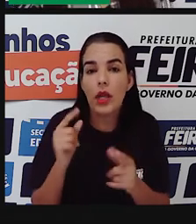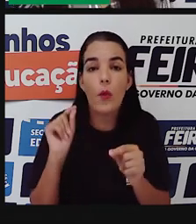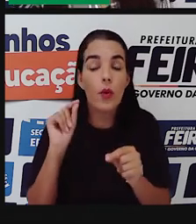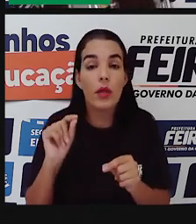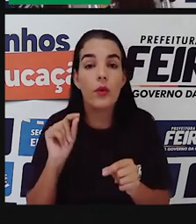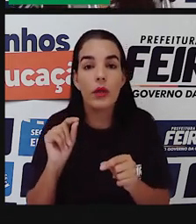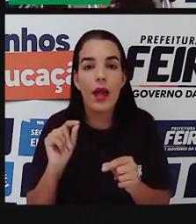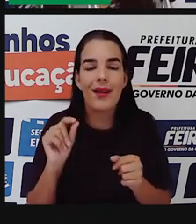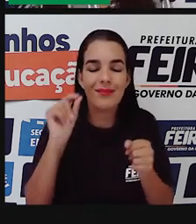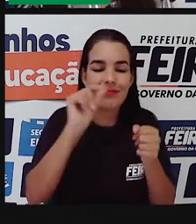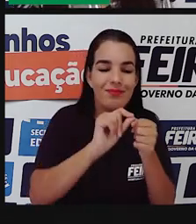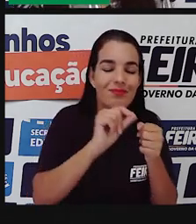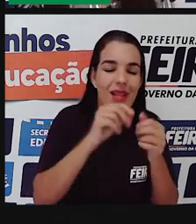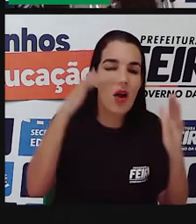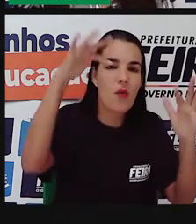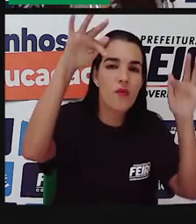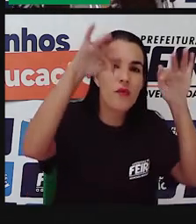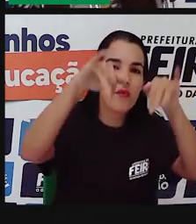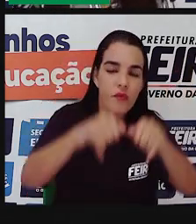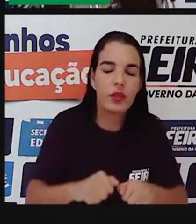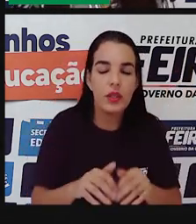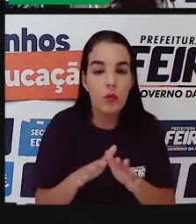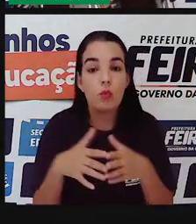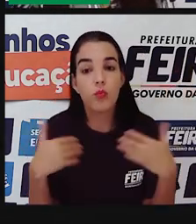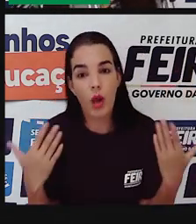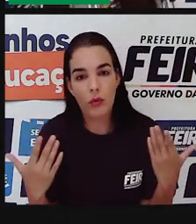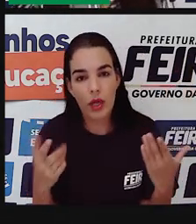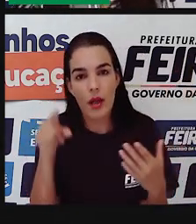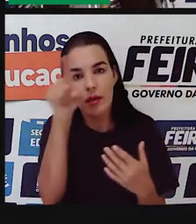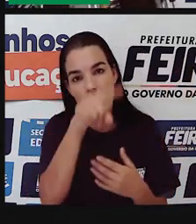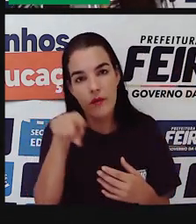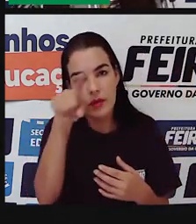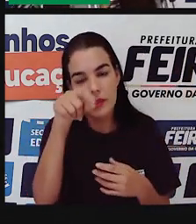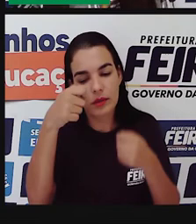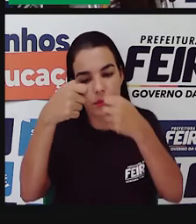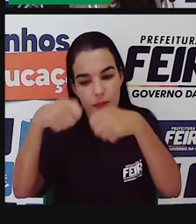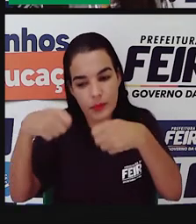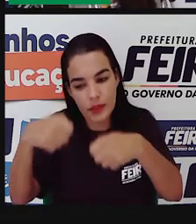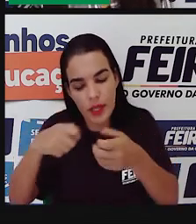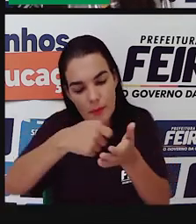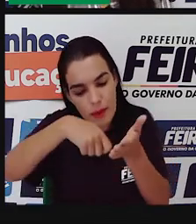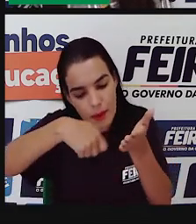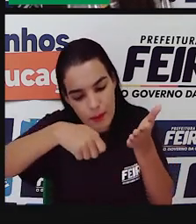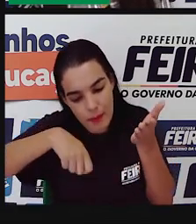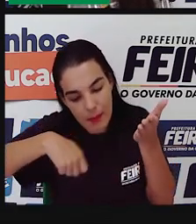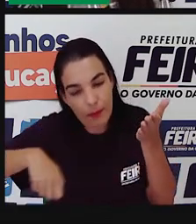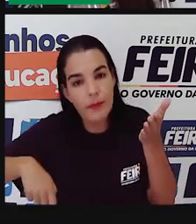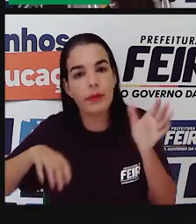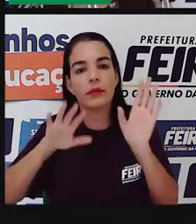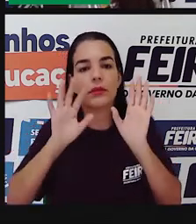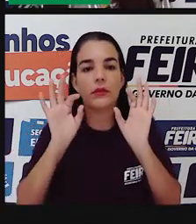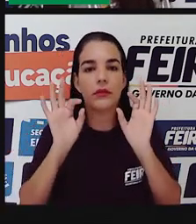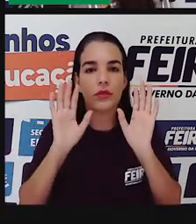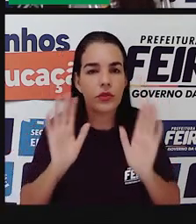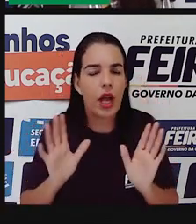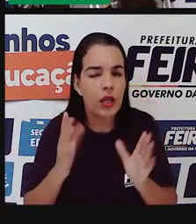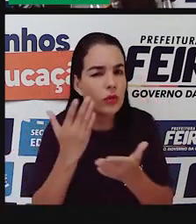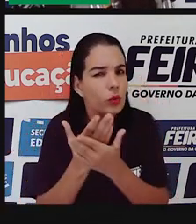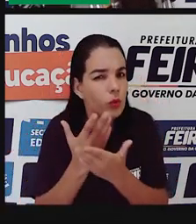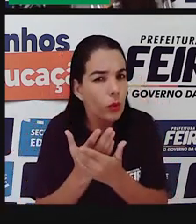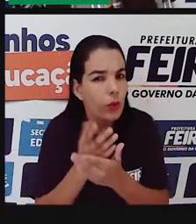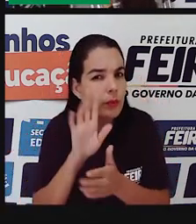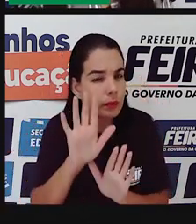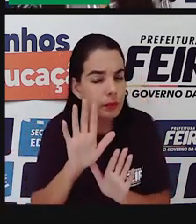consequências dessas revoltas. Vocês vão colocar todas as revoltas coloniais que nós já estudamos.